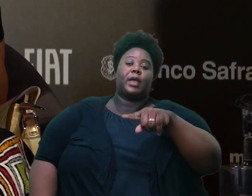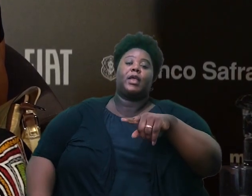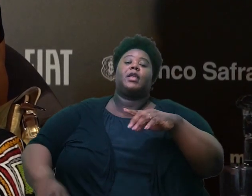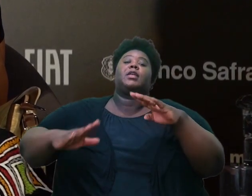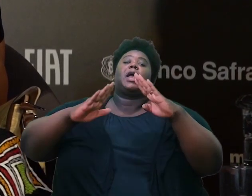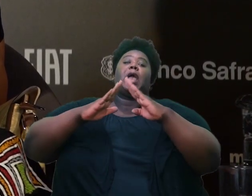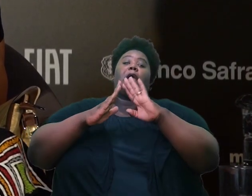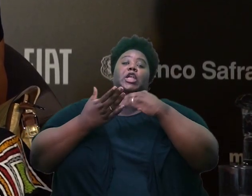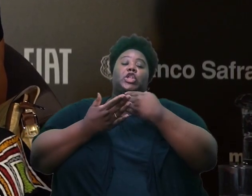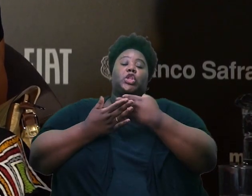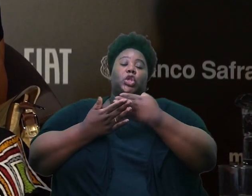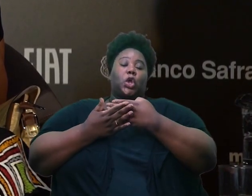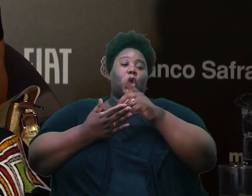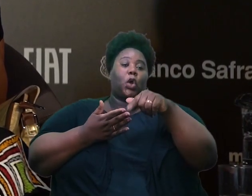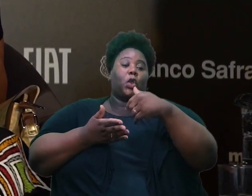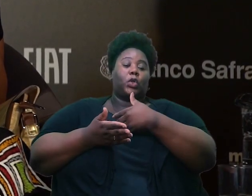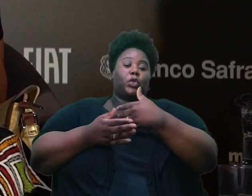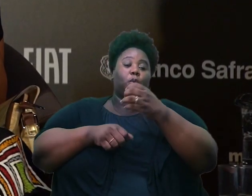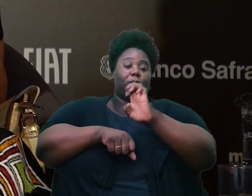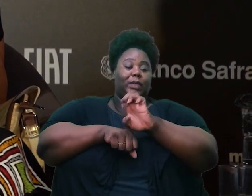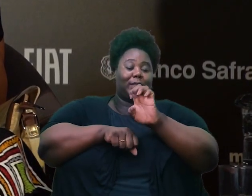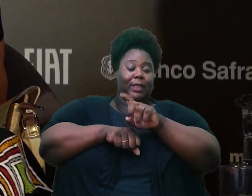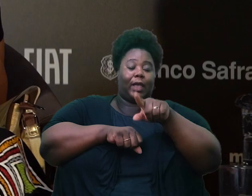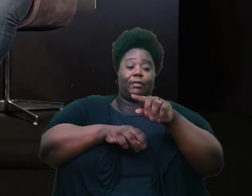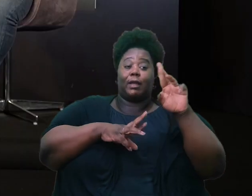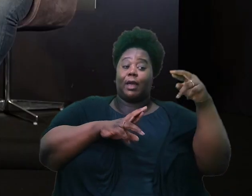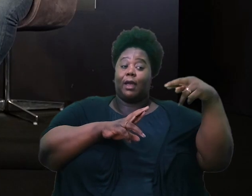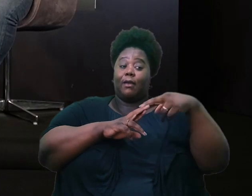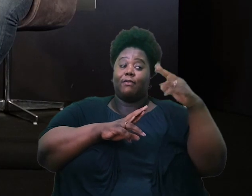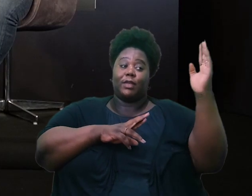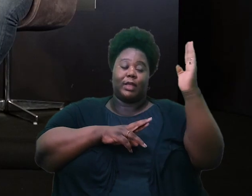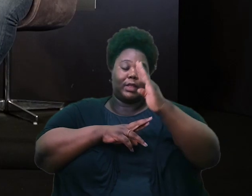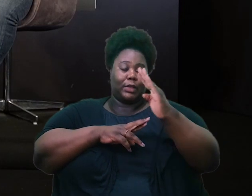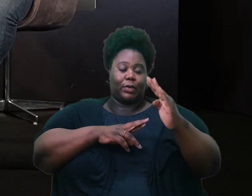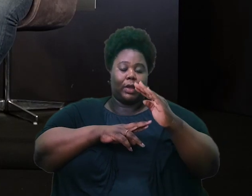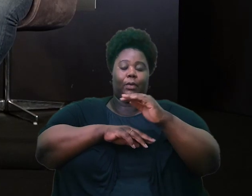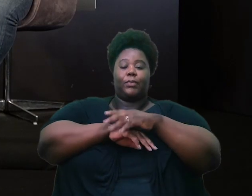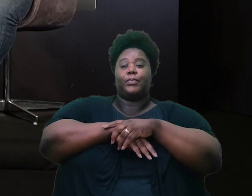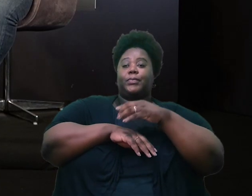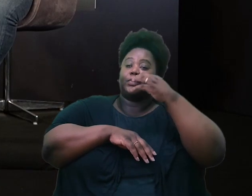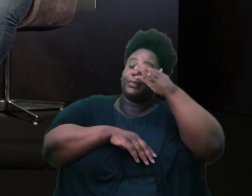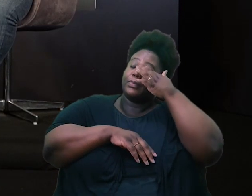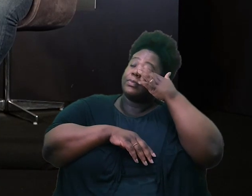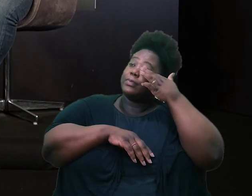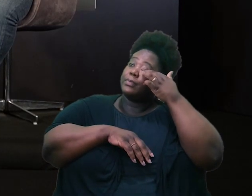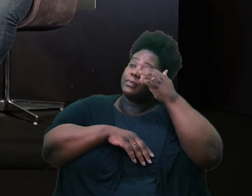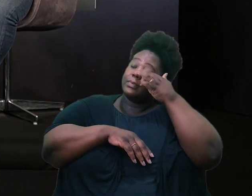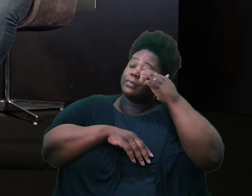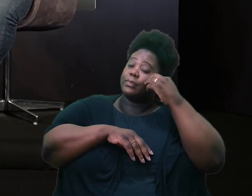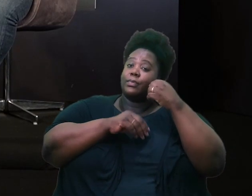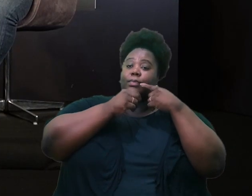Eram referências nacionais e